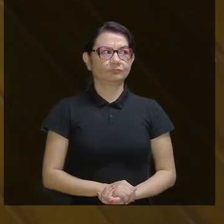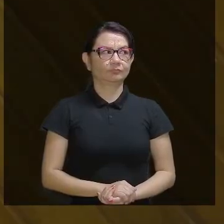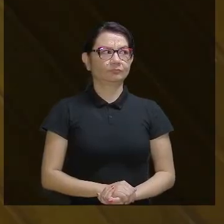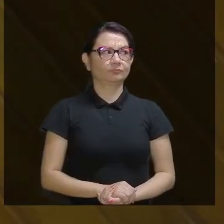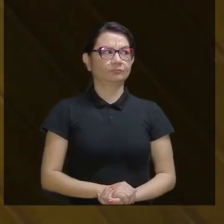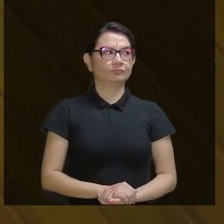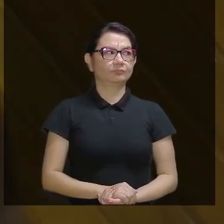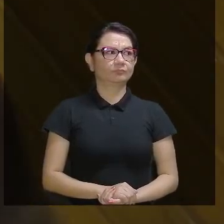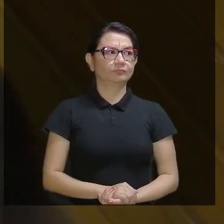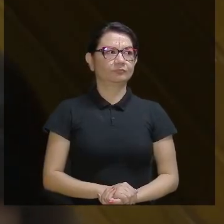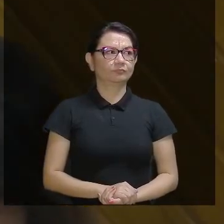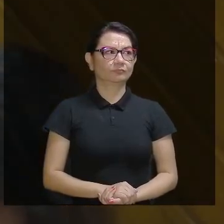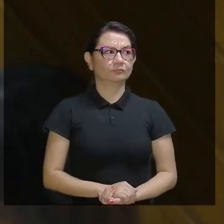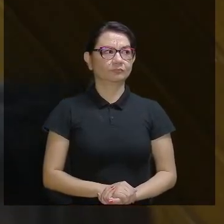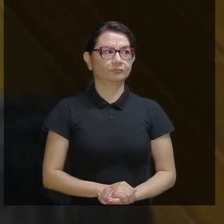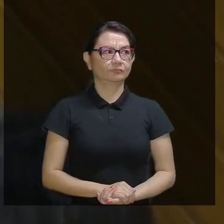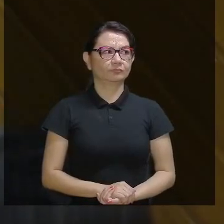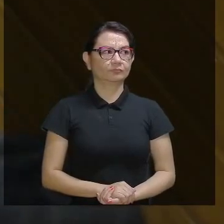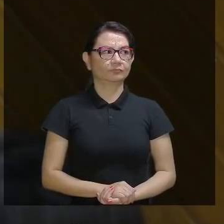É